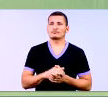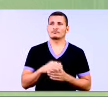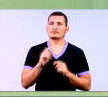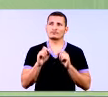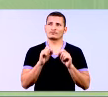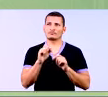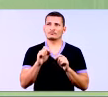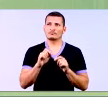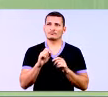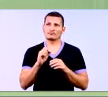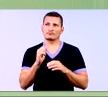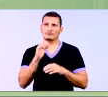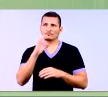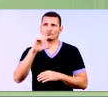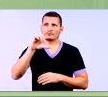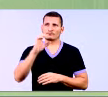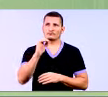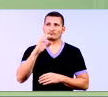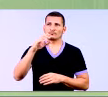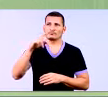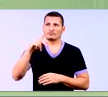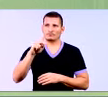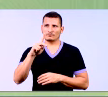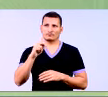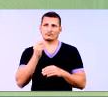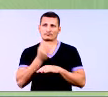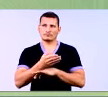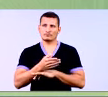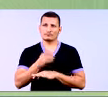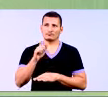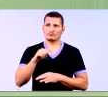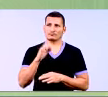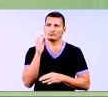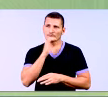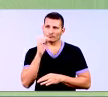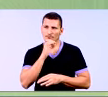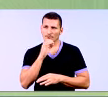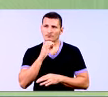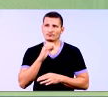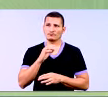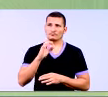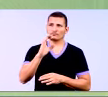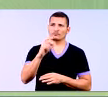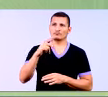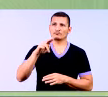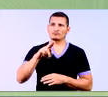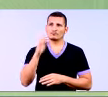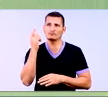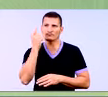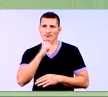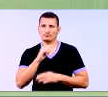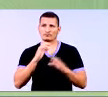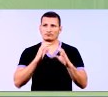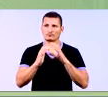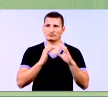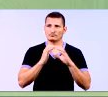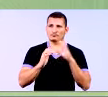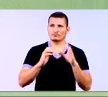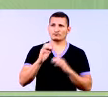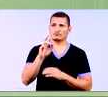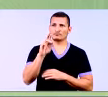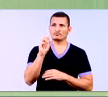clock externo? É o clock com que, a velocidade com que o processador consegue se comunicar com a memória que está fora